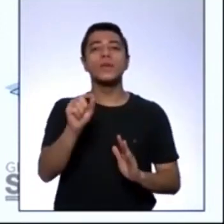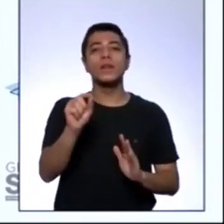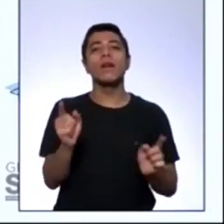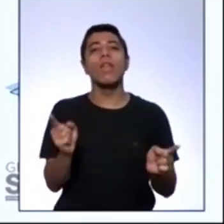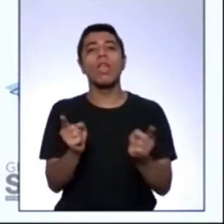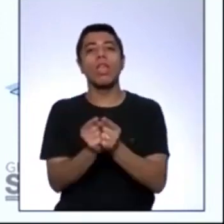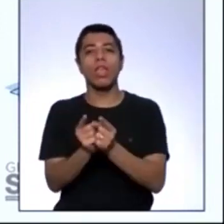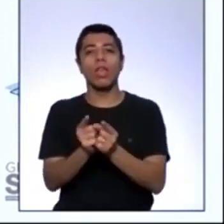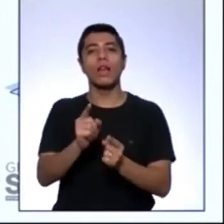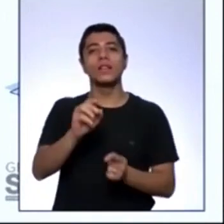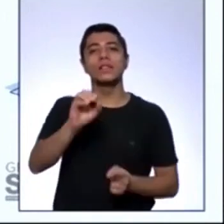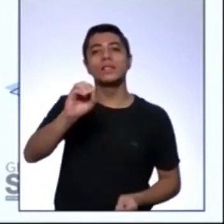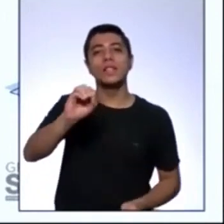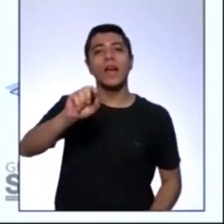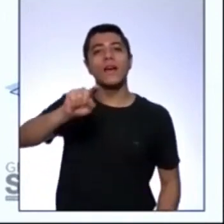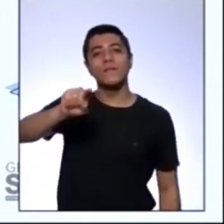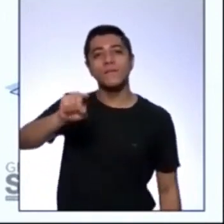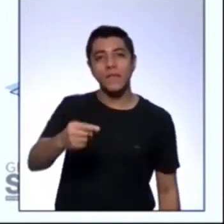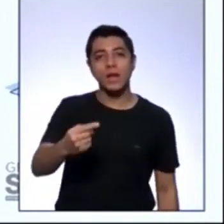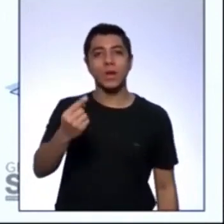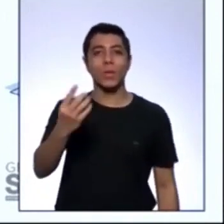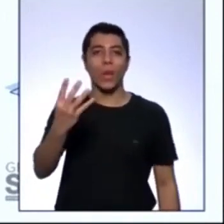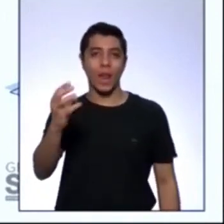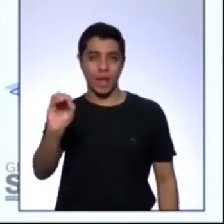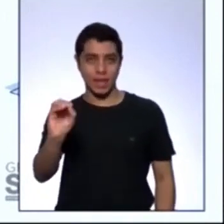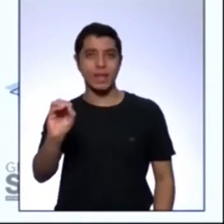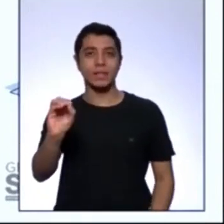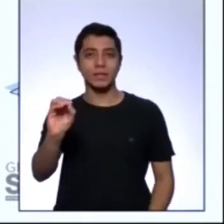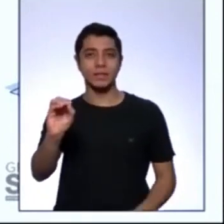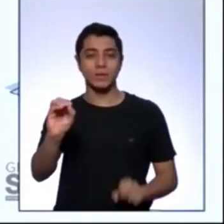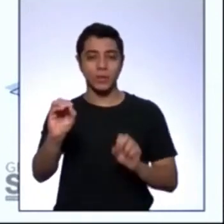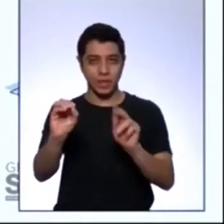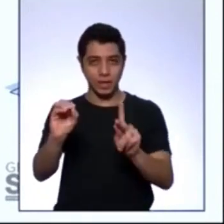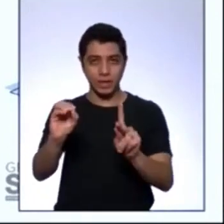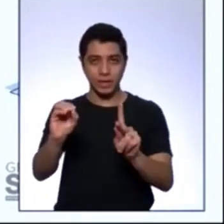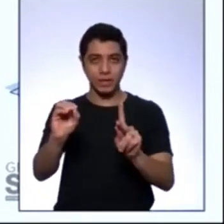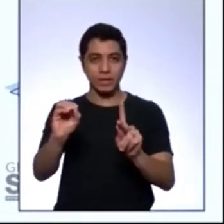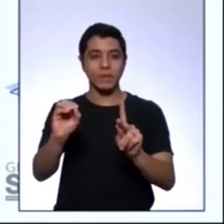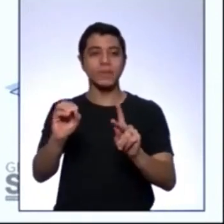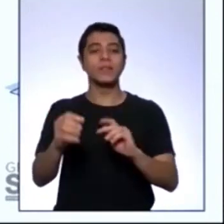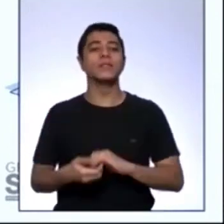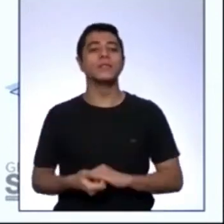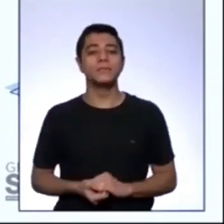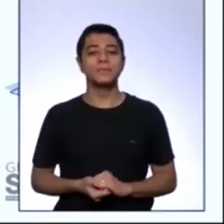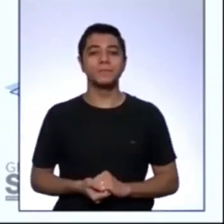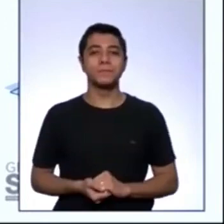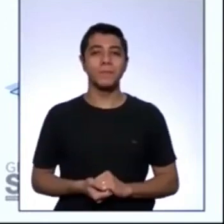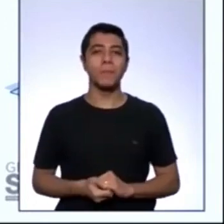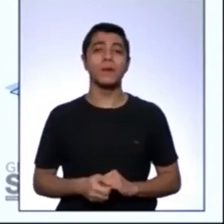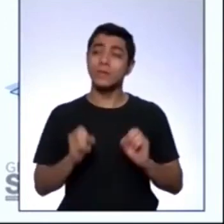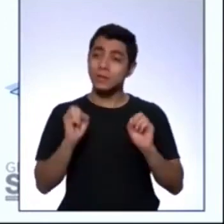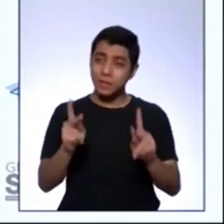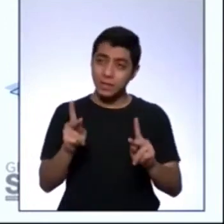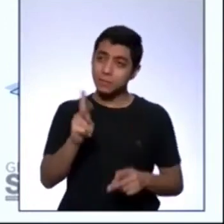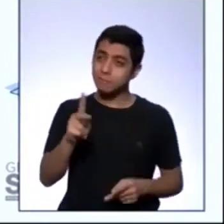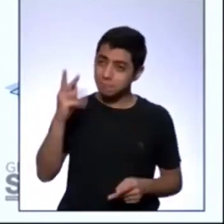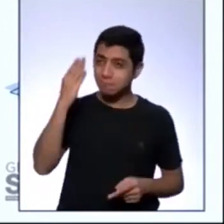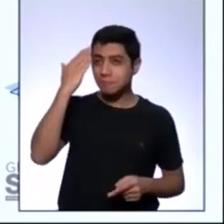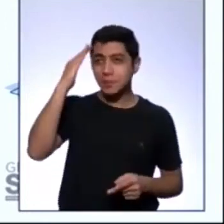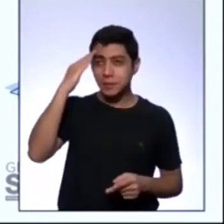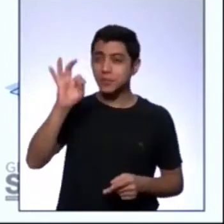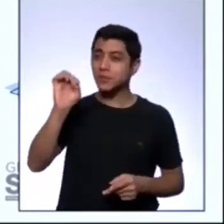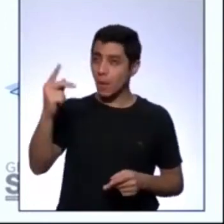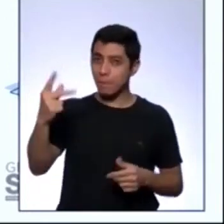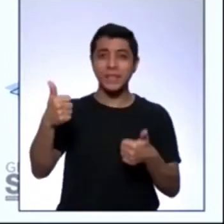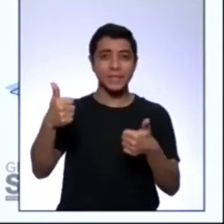aí dá 0,40 tá bom Prof tô entendendo tá top oito